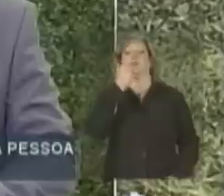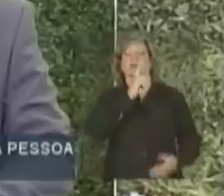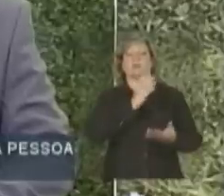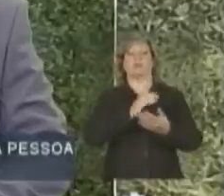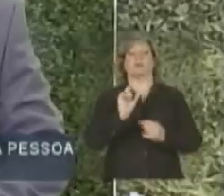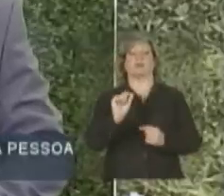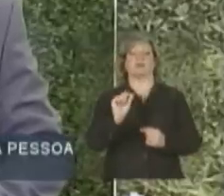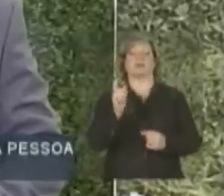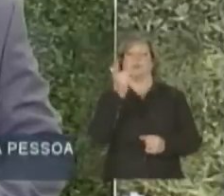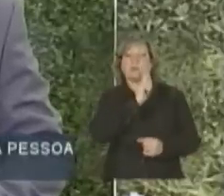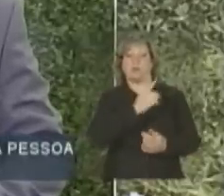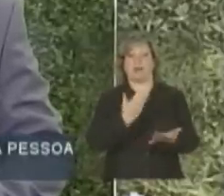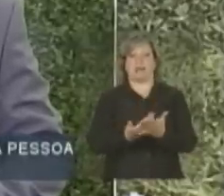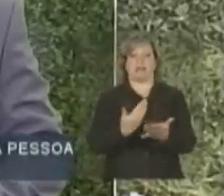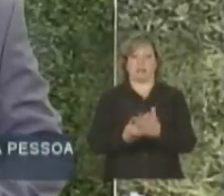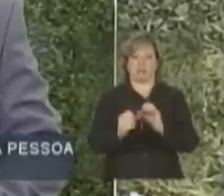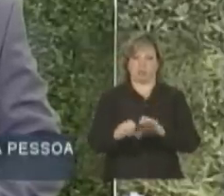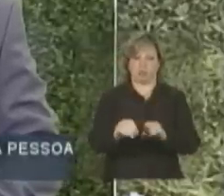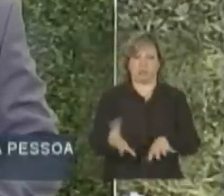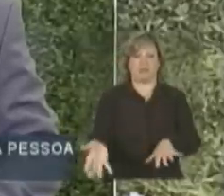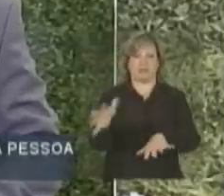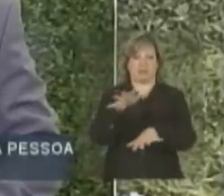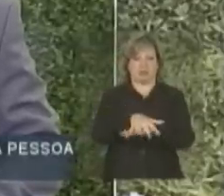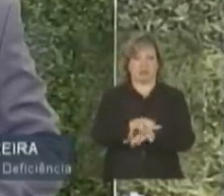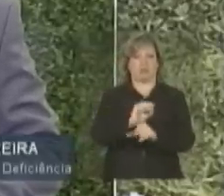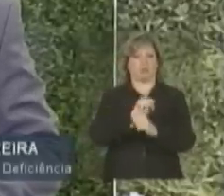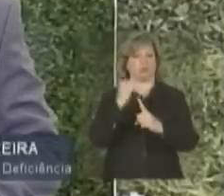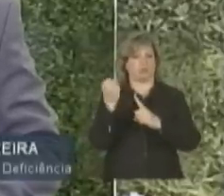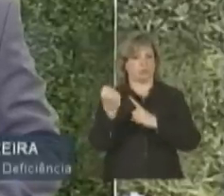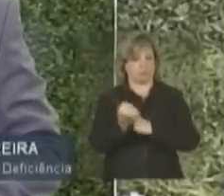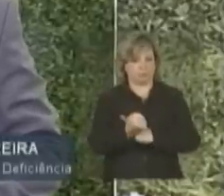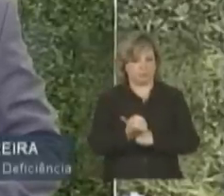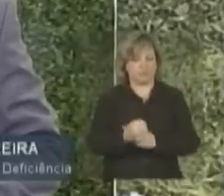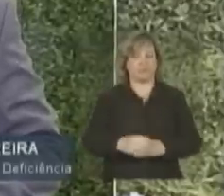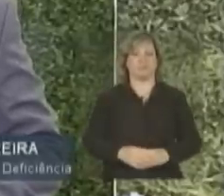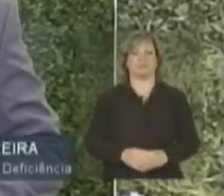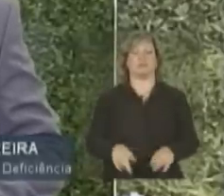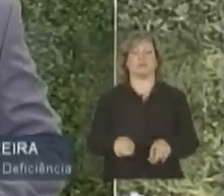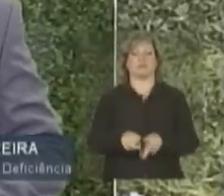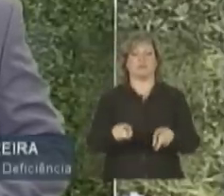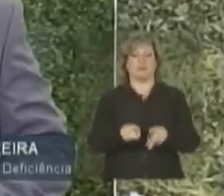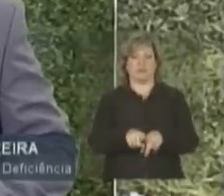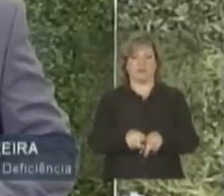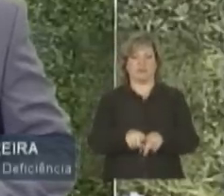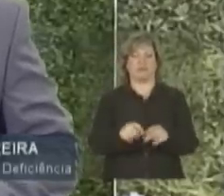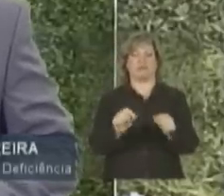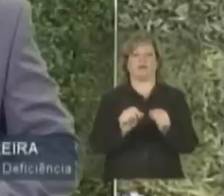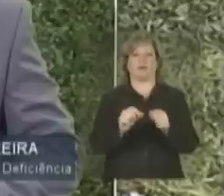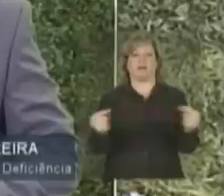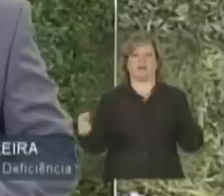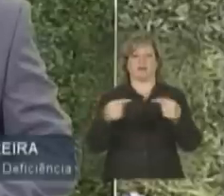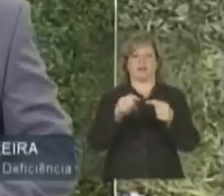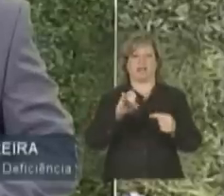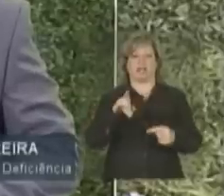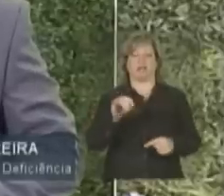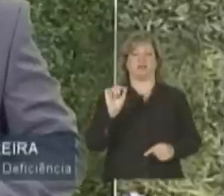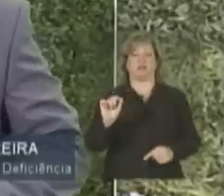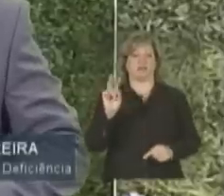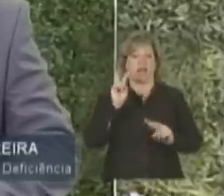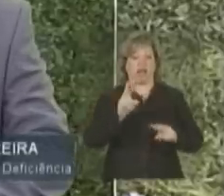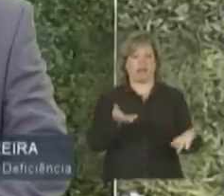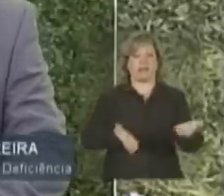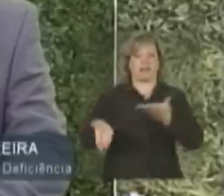educação, inclusão social, vamos trazer um eixo de atenção à